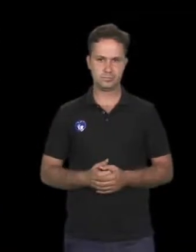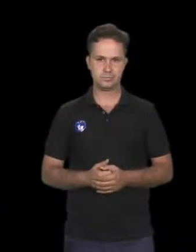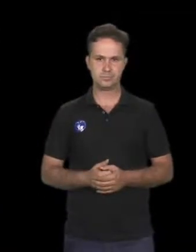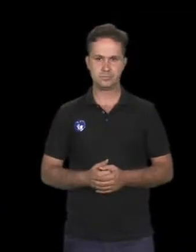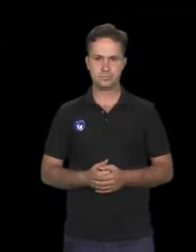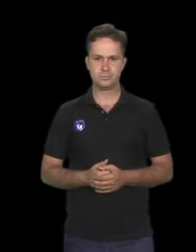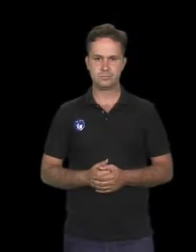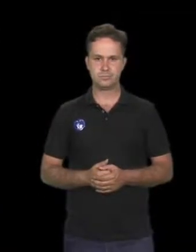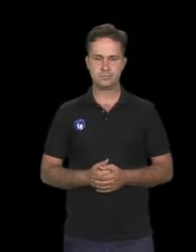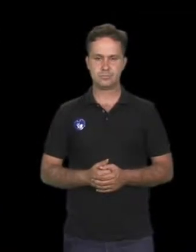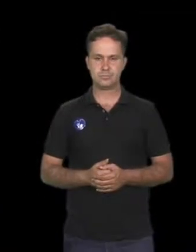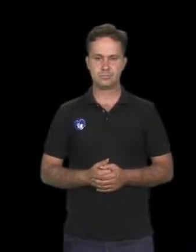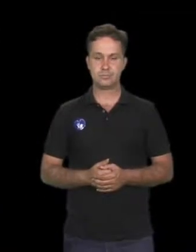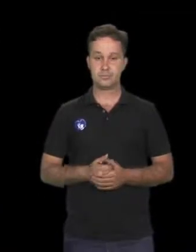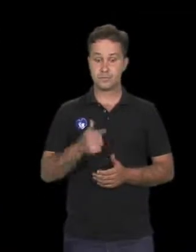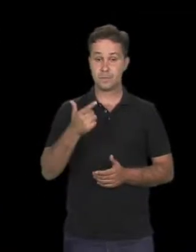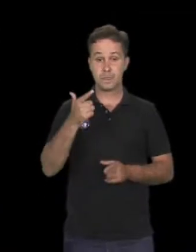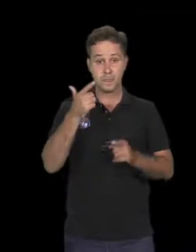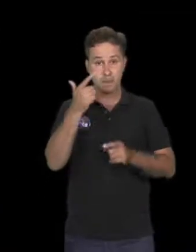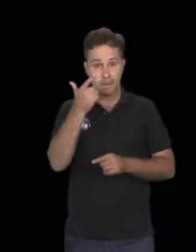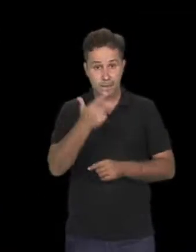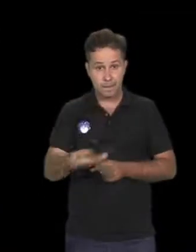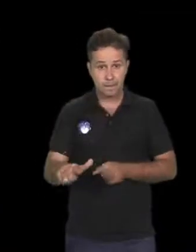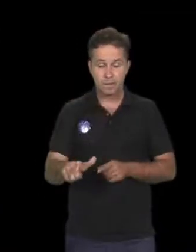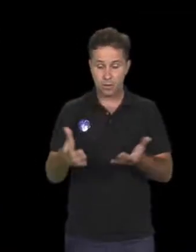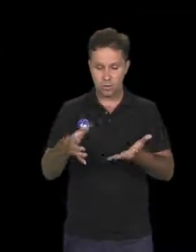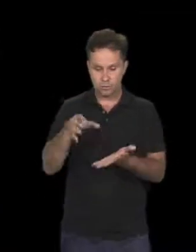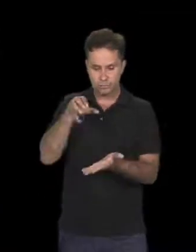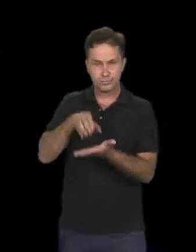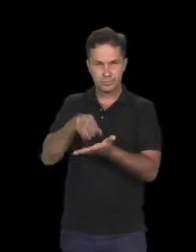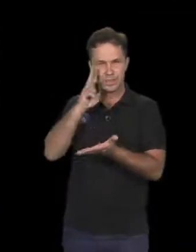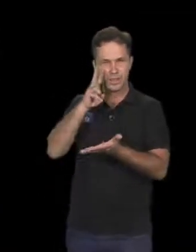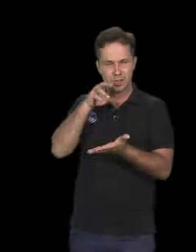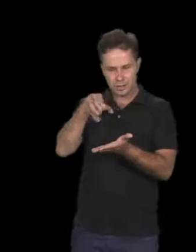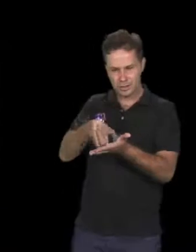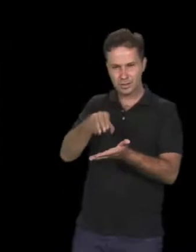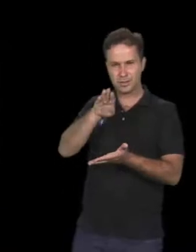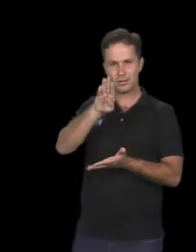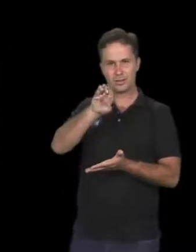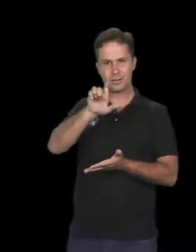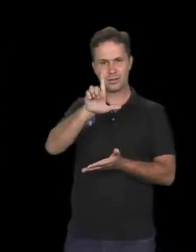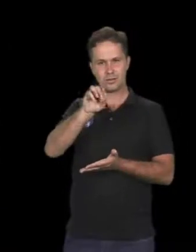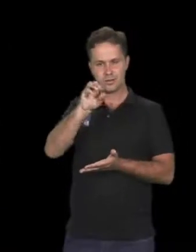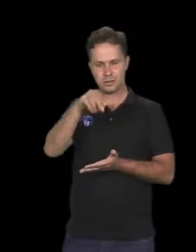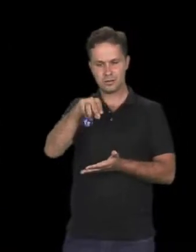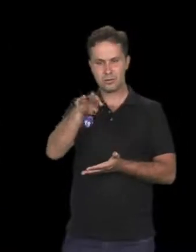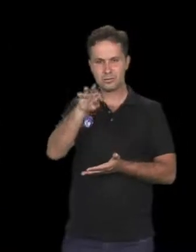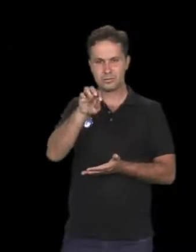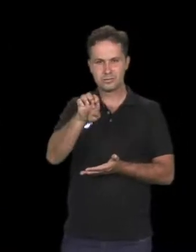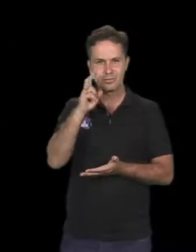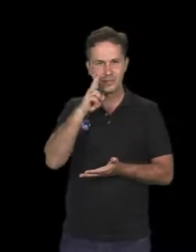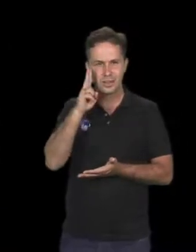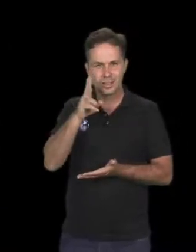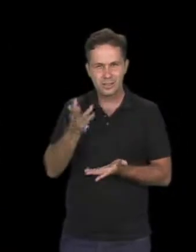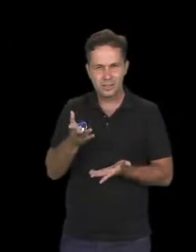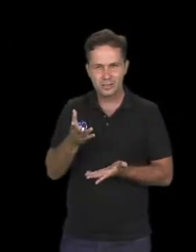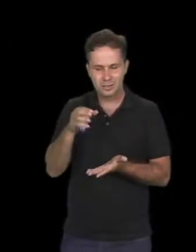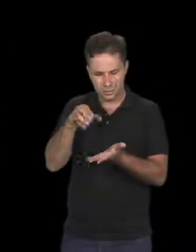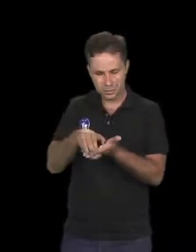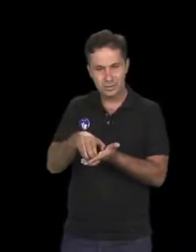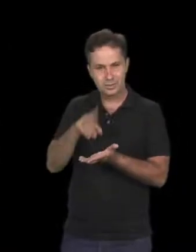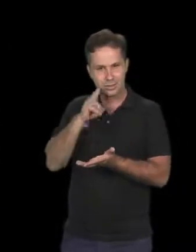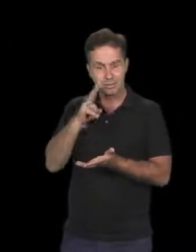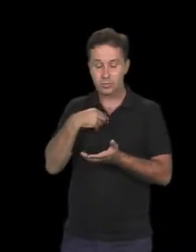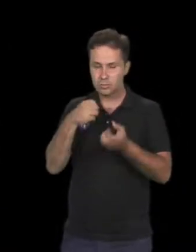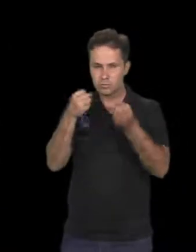Monte. Quando fomos falar de Belo Monte, essa é uma matéria do Rafael Cariello, publicada há coisa de 3 ou 4 meses, eu